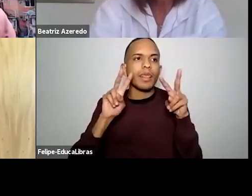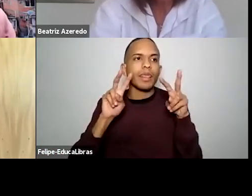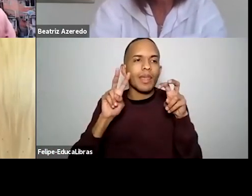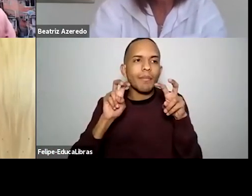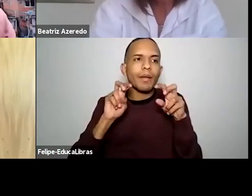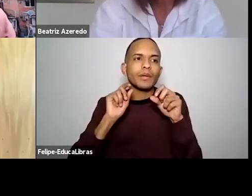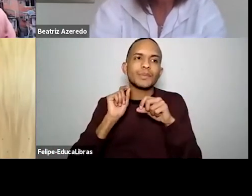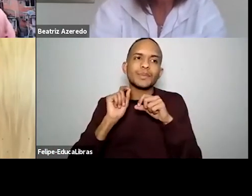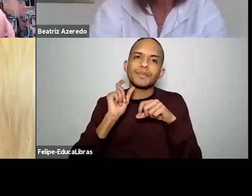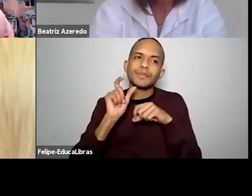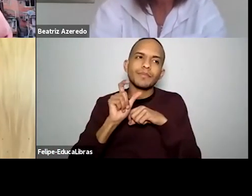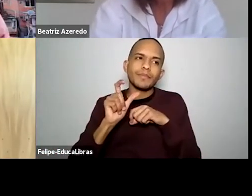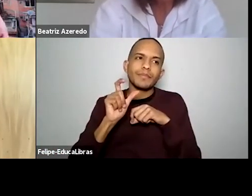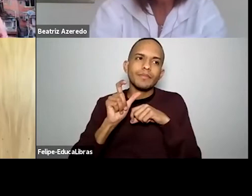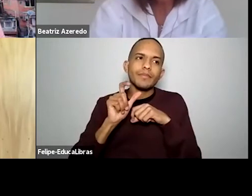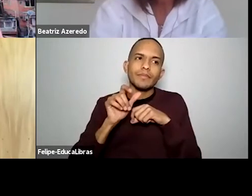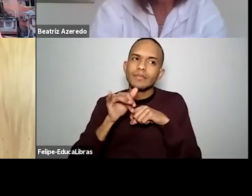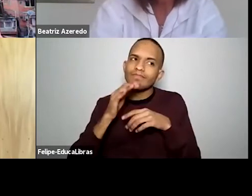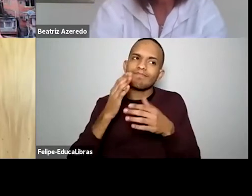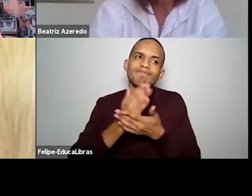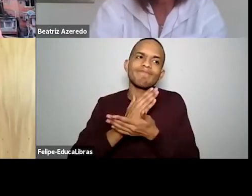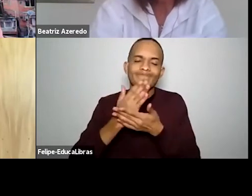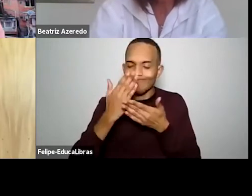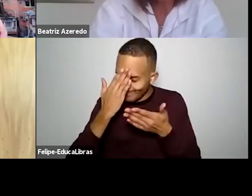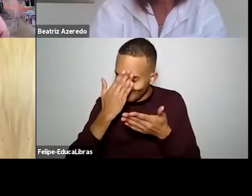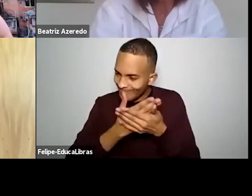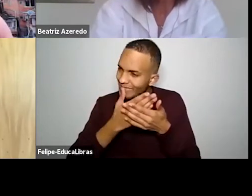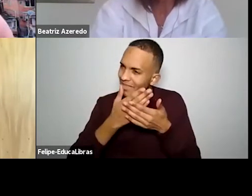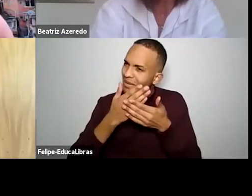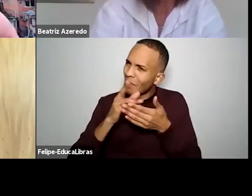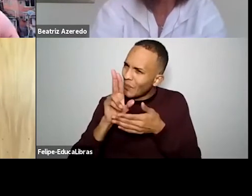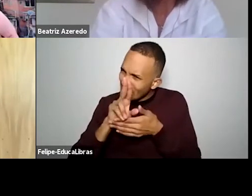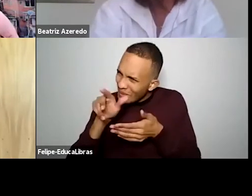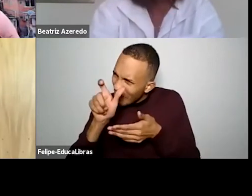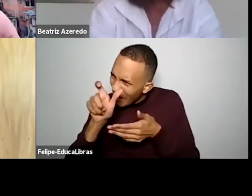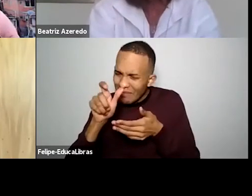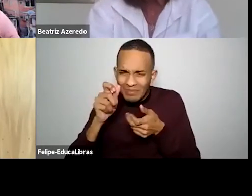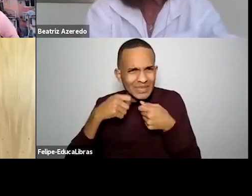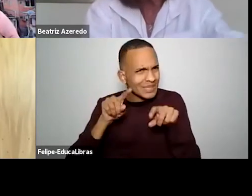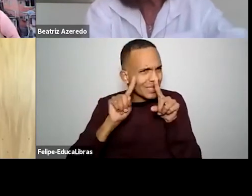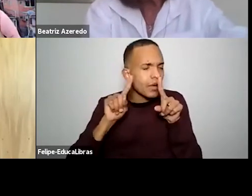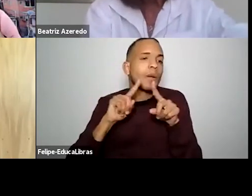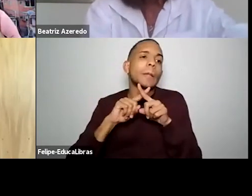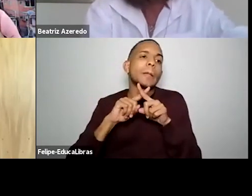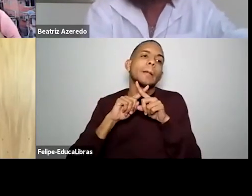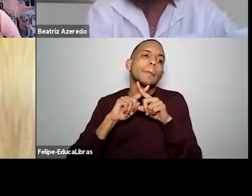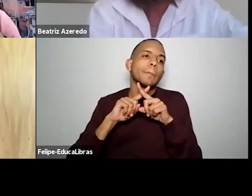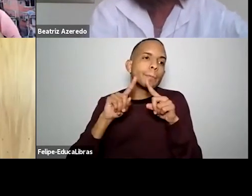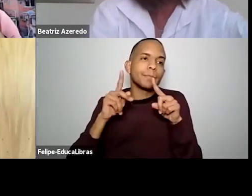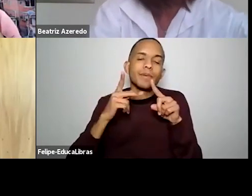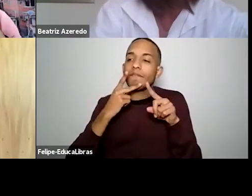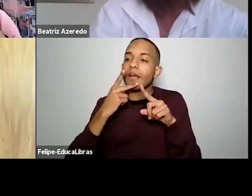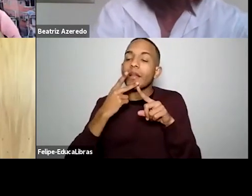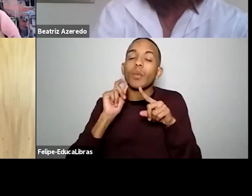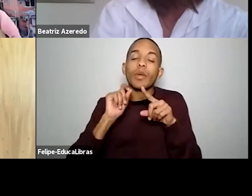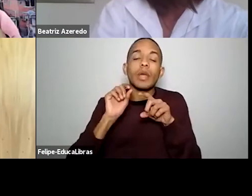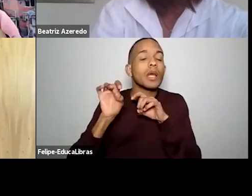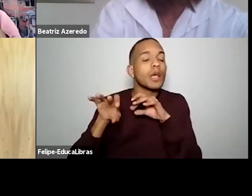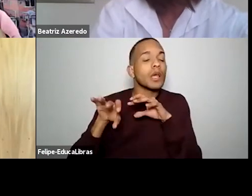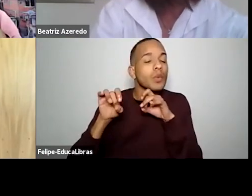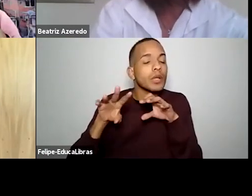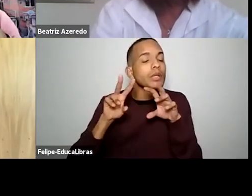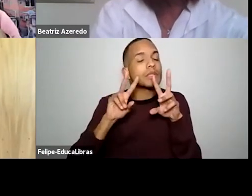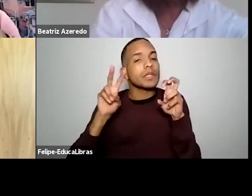palavras que a gente mesmo não acredita que devam ser usadas, sabe? Então, quando a gente traz as diretrizes e a gente fala de educação, eu acho que um